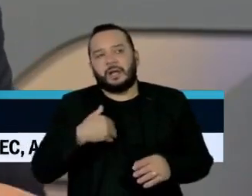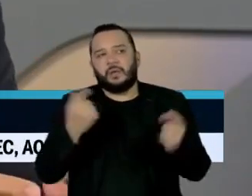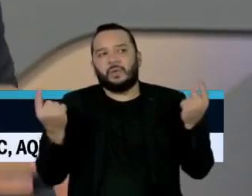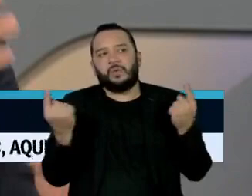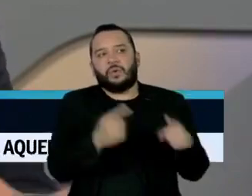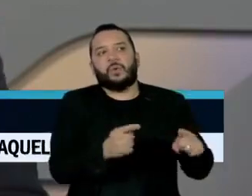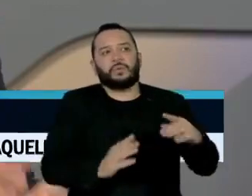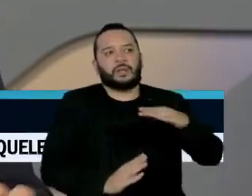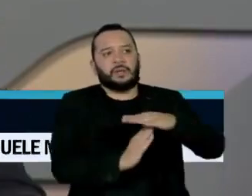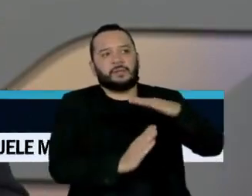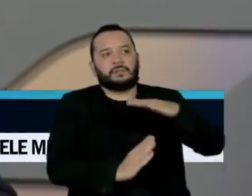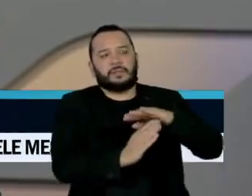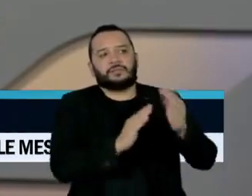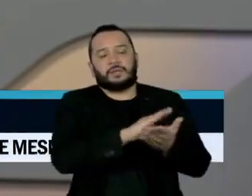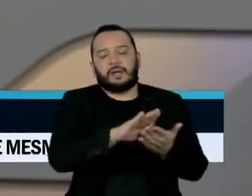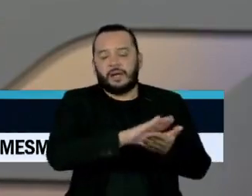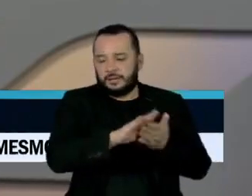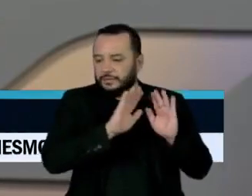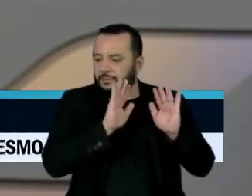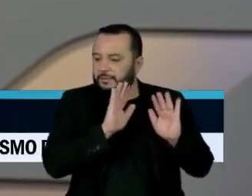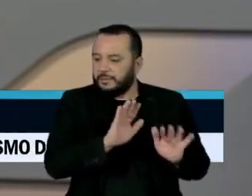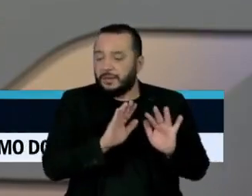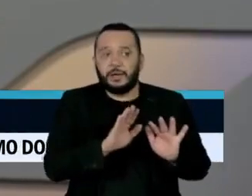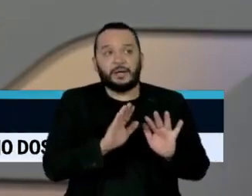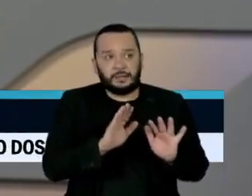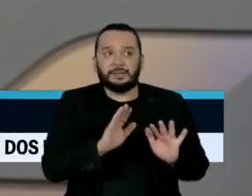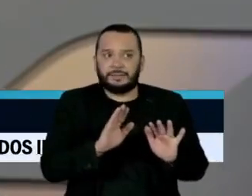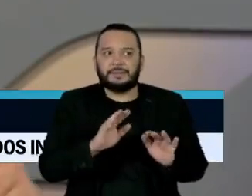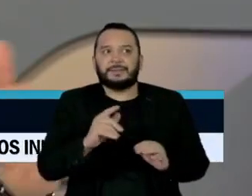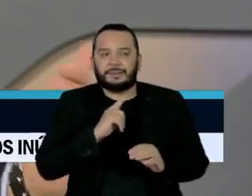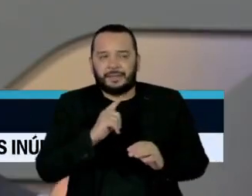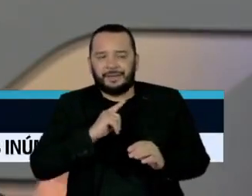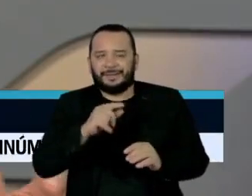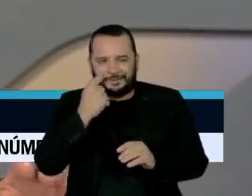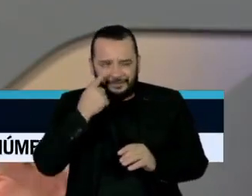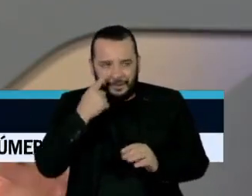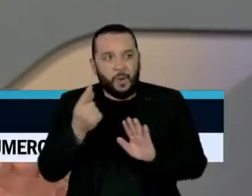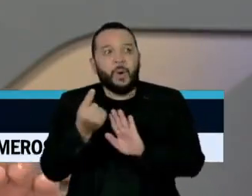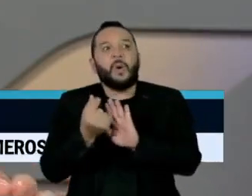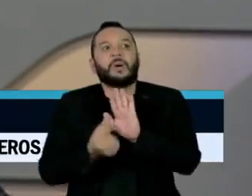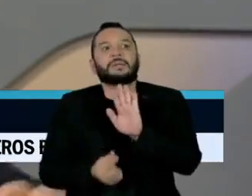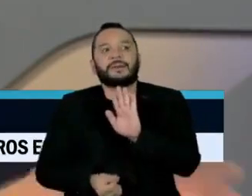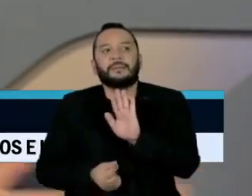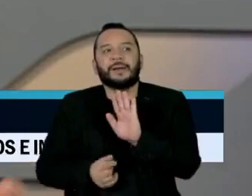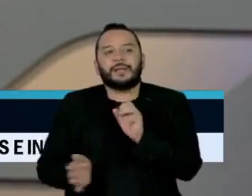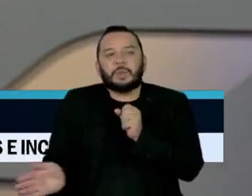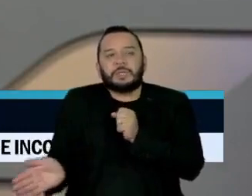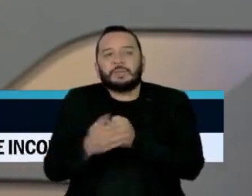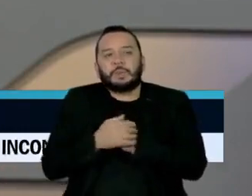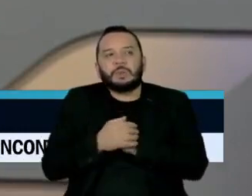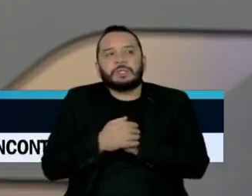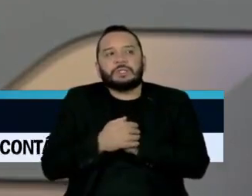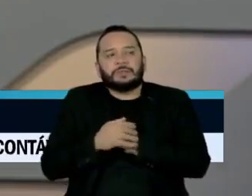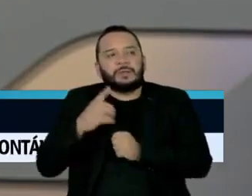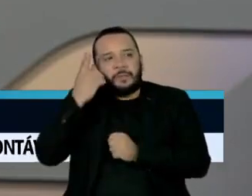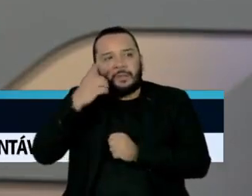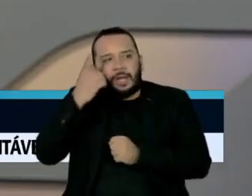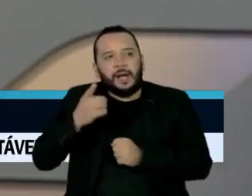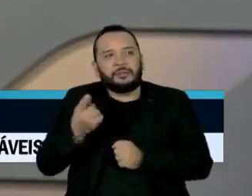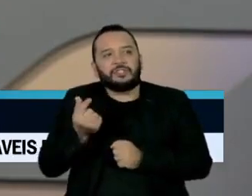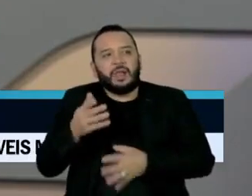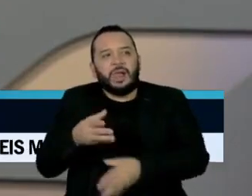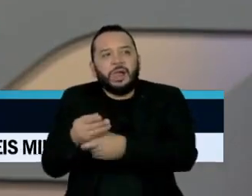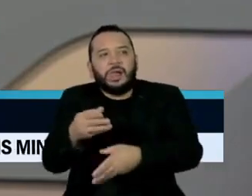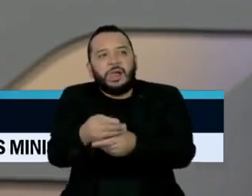setores, especialmente o que a gente tem visto aqui com as emendas secretas, orçamento secreto, é que houve uma apropriação dos recursos